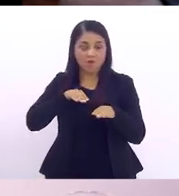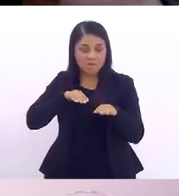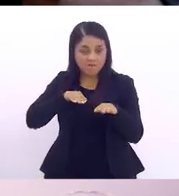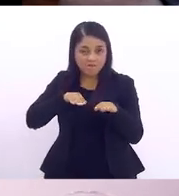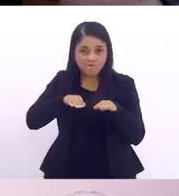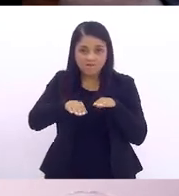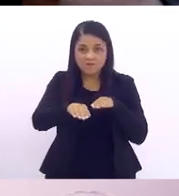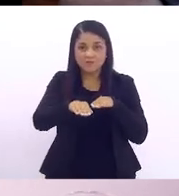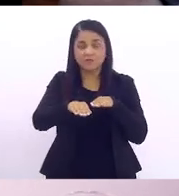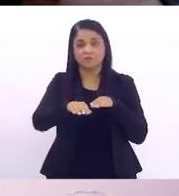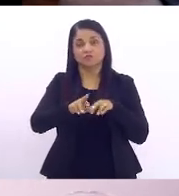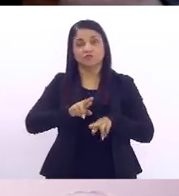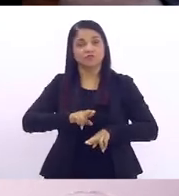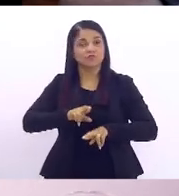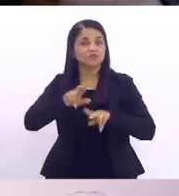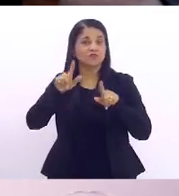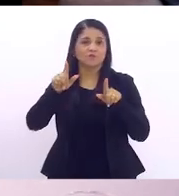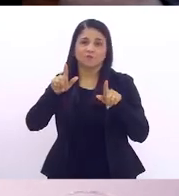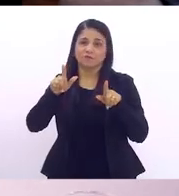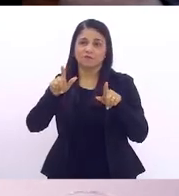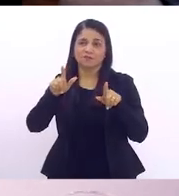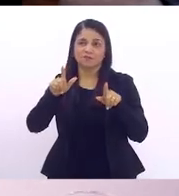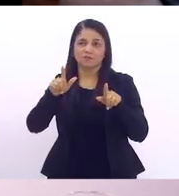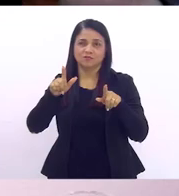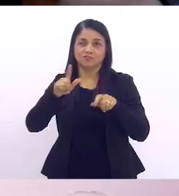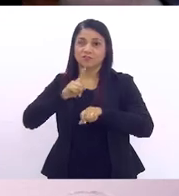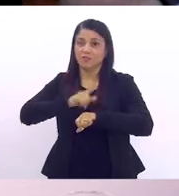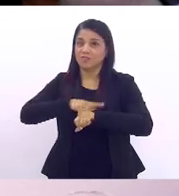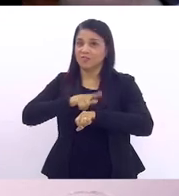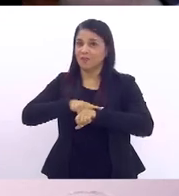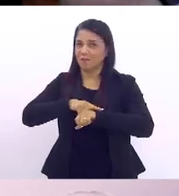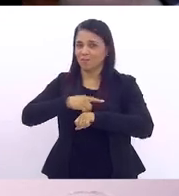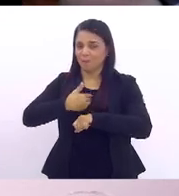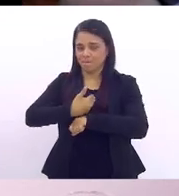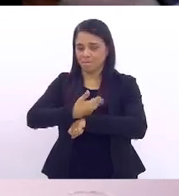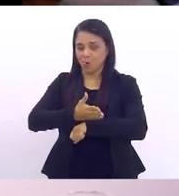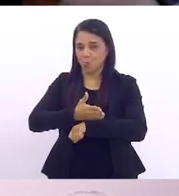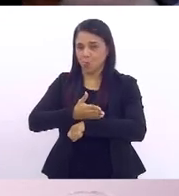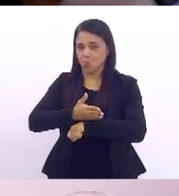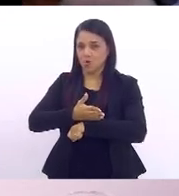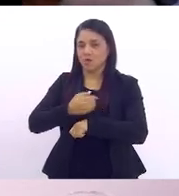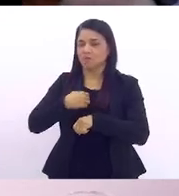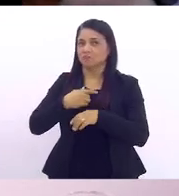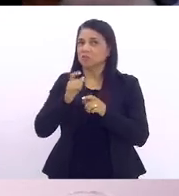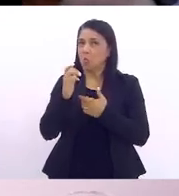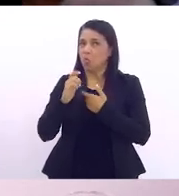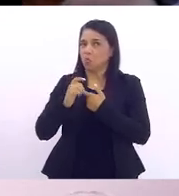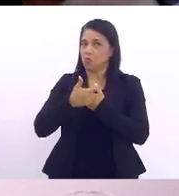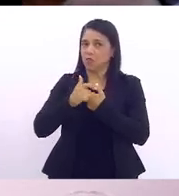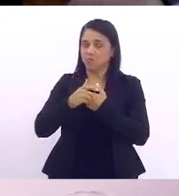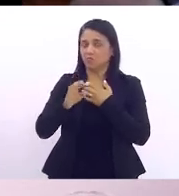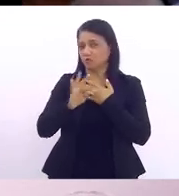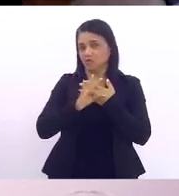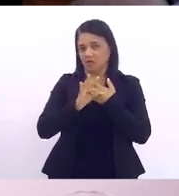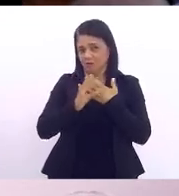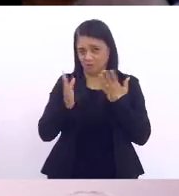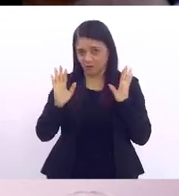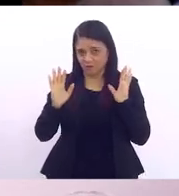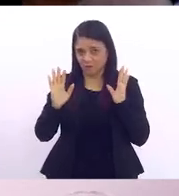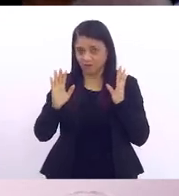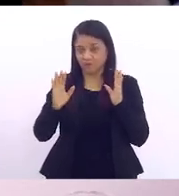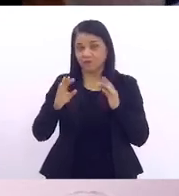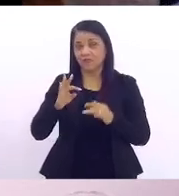temporal ela é uma evasão temporal porque eu tô dizendo isso aqui não é um termo não sei nem se é um termo técnico eu tô falando